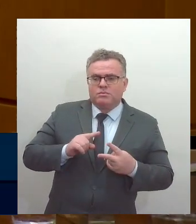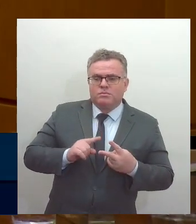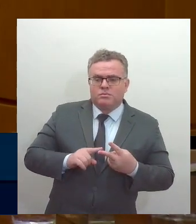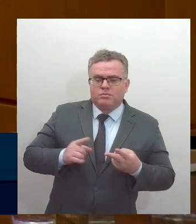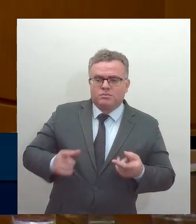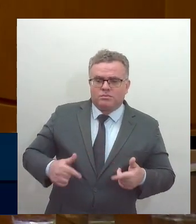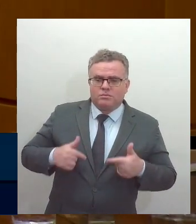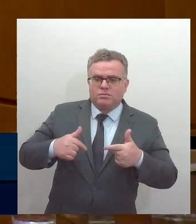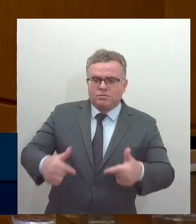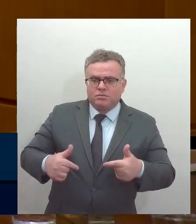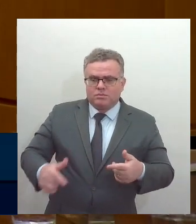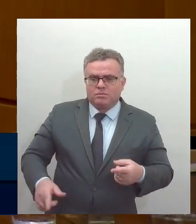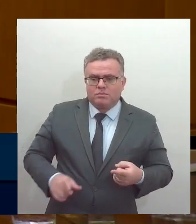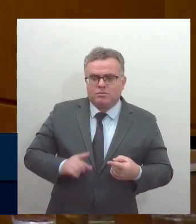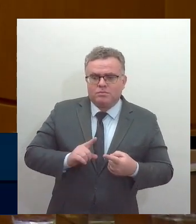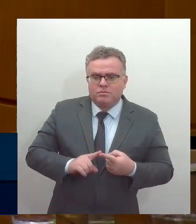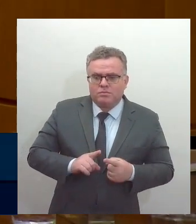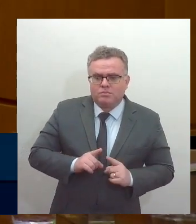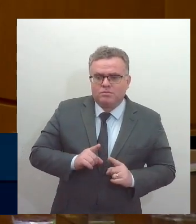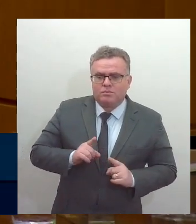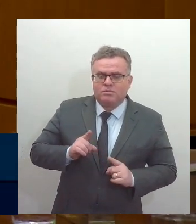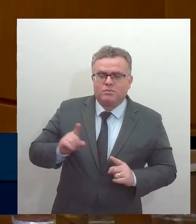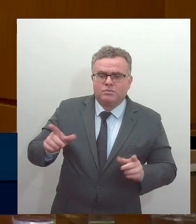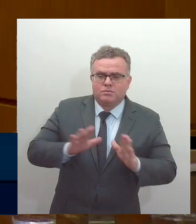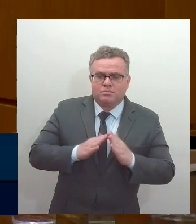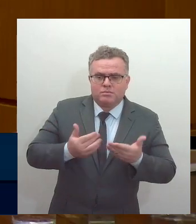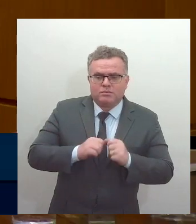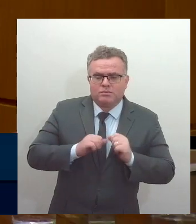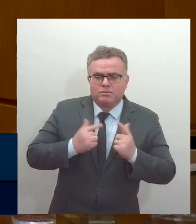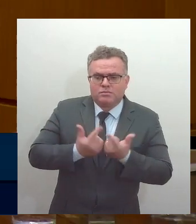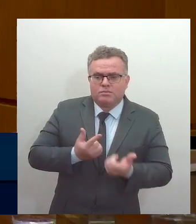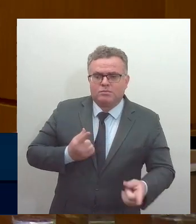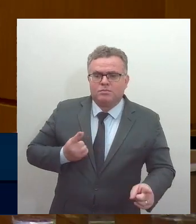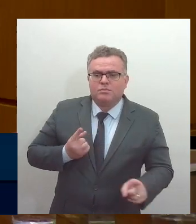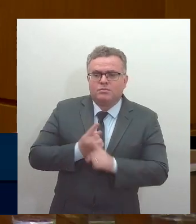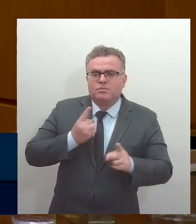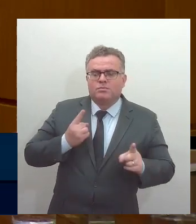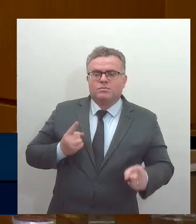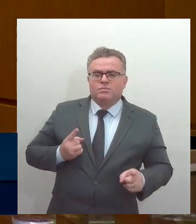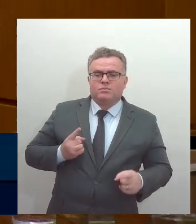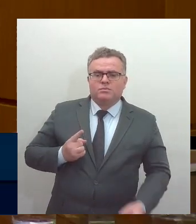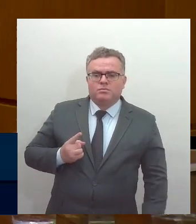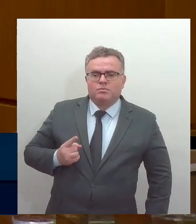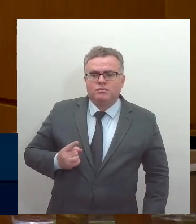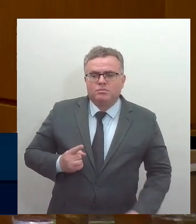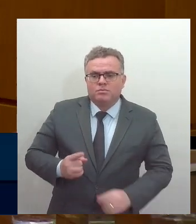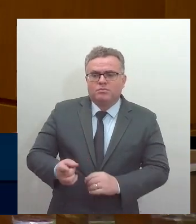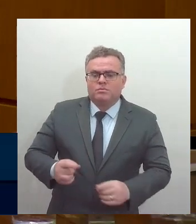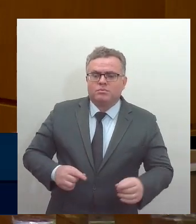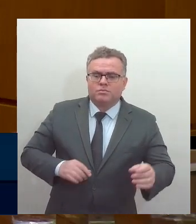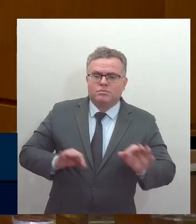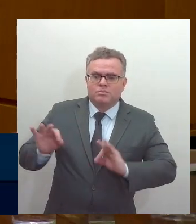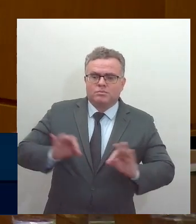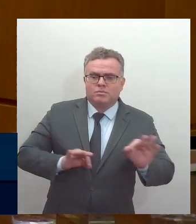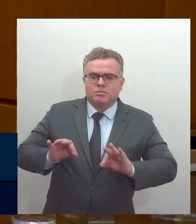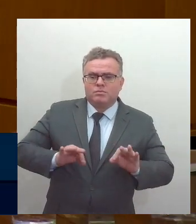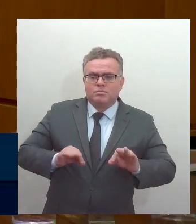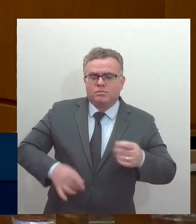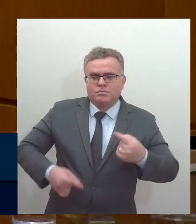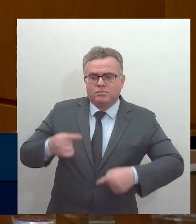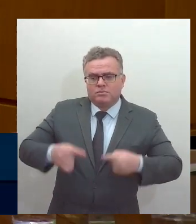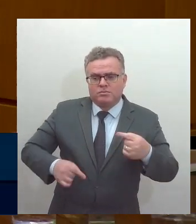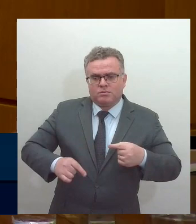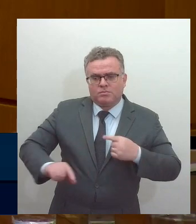que foi um encontro, né, para articulação política e mobilização das comunidades